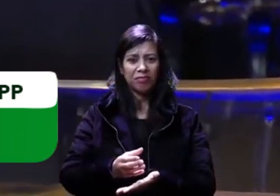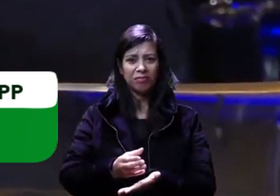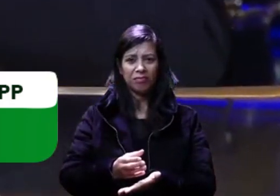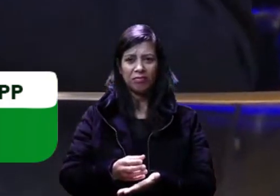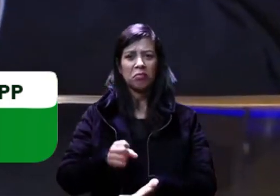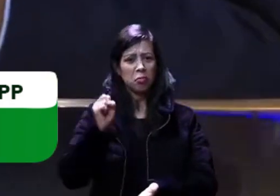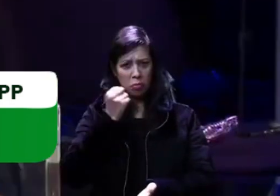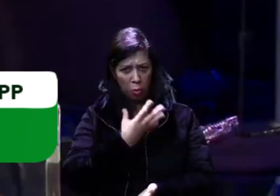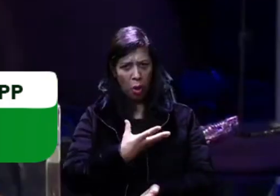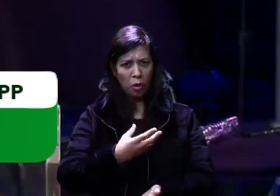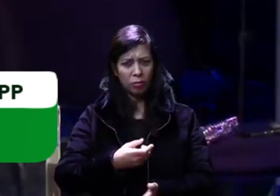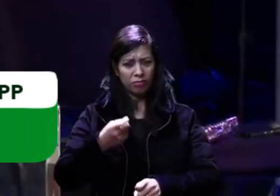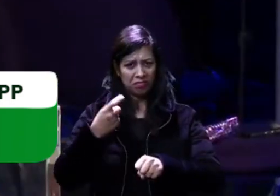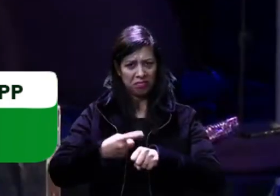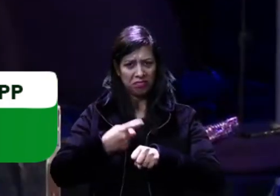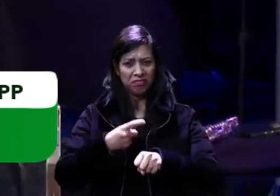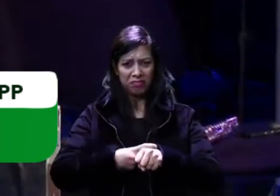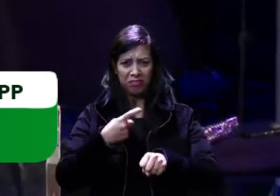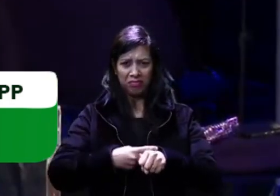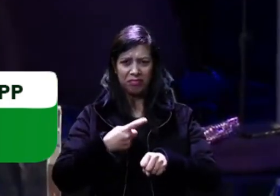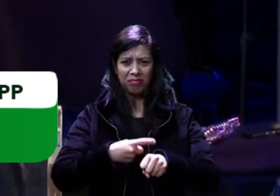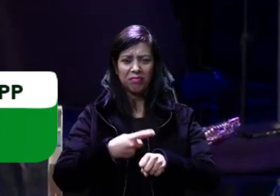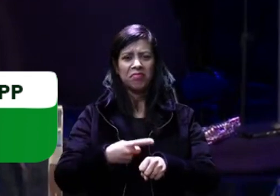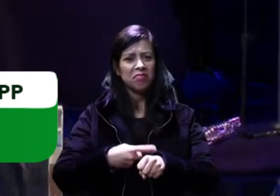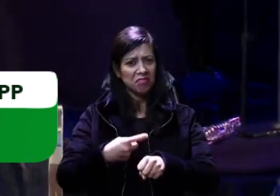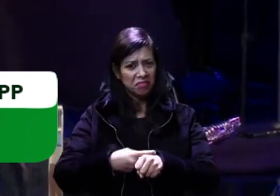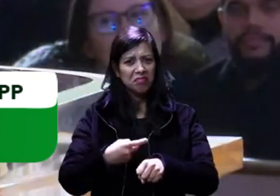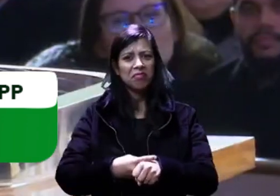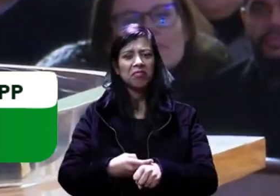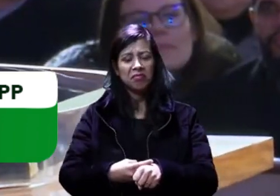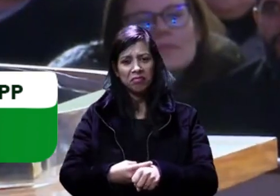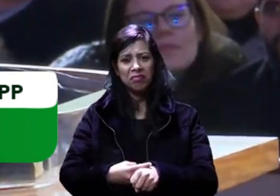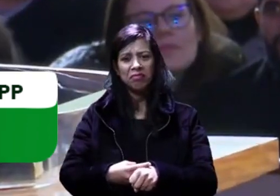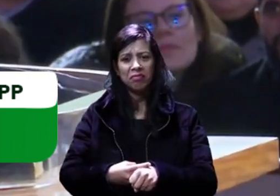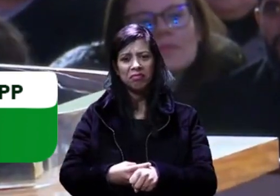é duro, é resistente, isso aqui aguenta tudo.